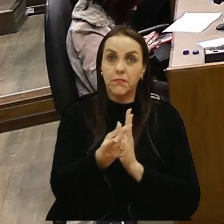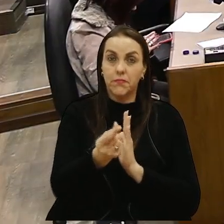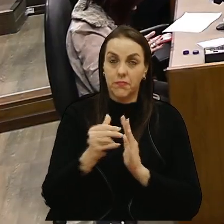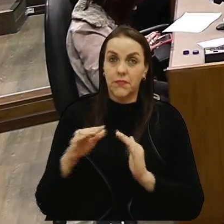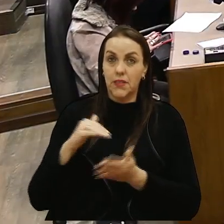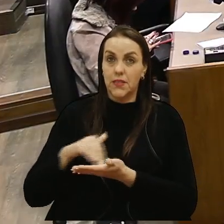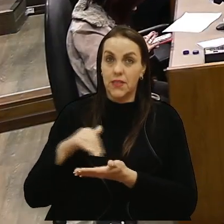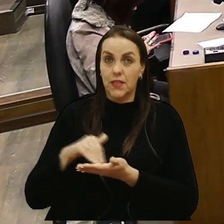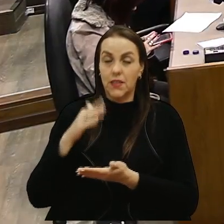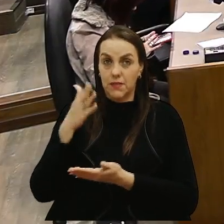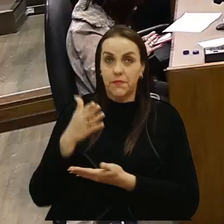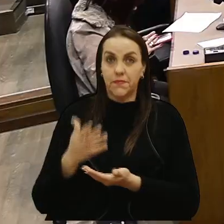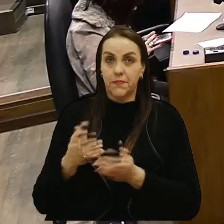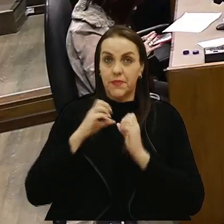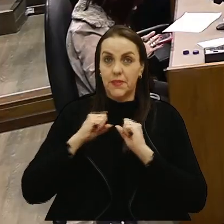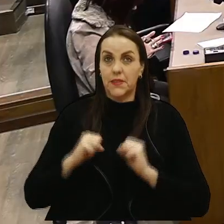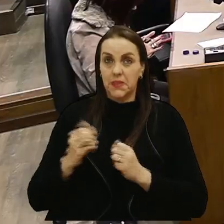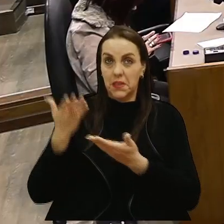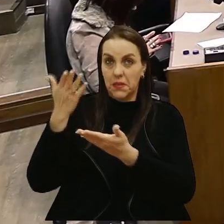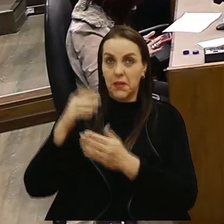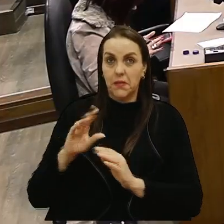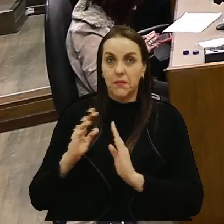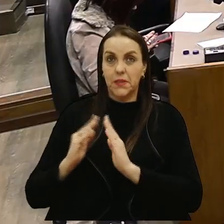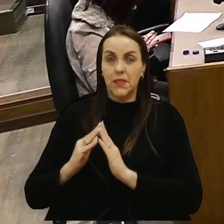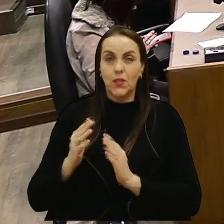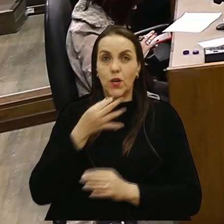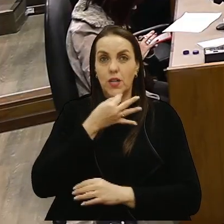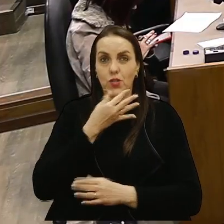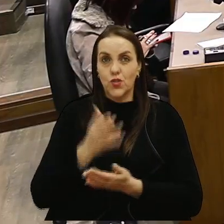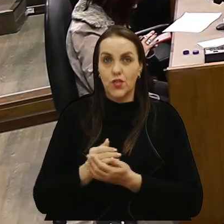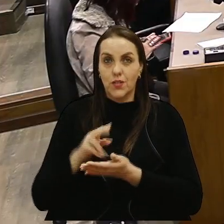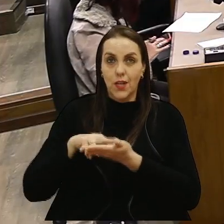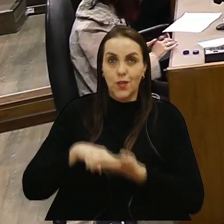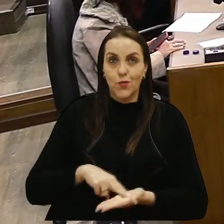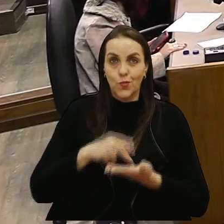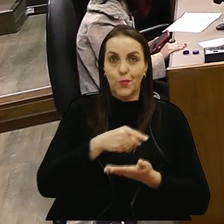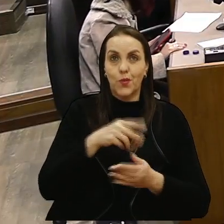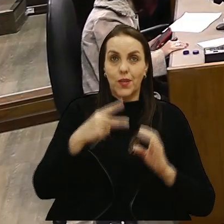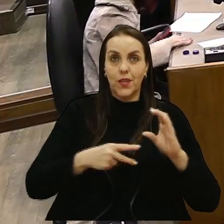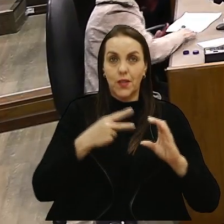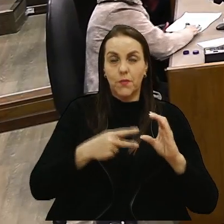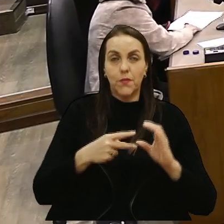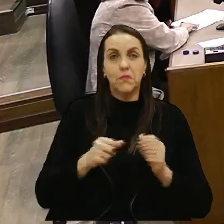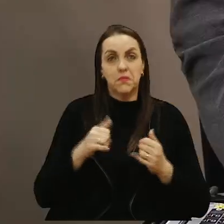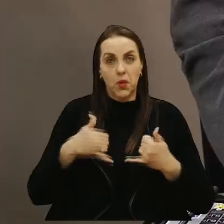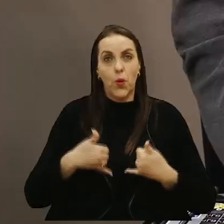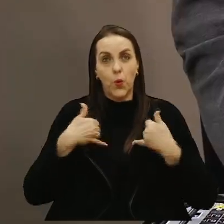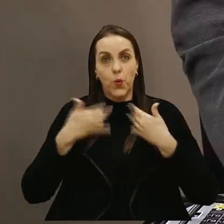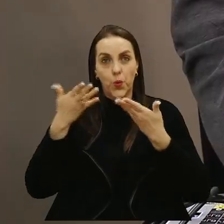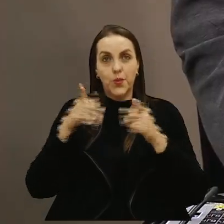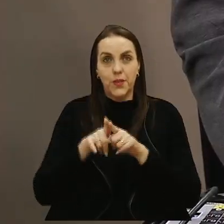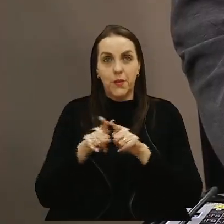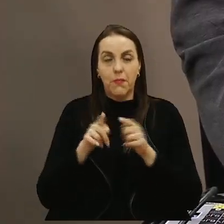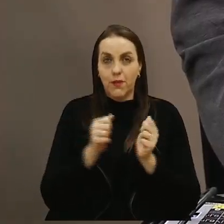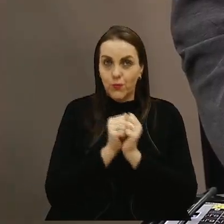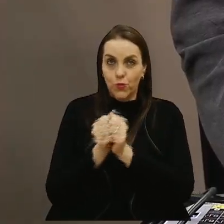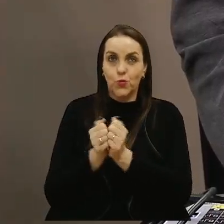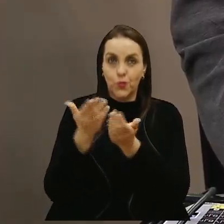Habitação da nossa Caxias do Sul. Nesse momento, assumindo aqui na Câmara de Vereadores, também fico muito orgulhoso de estar aqui ao seu